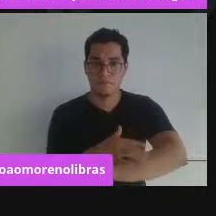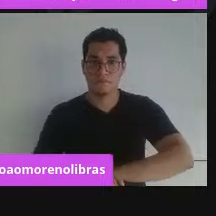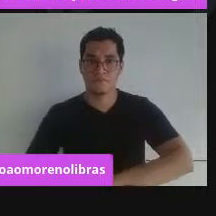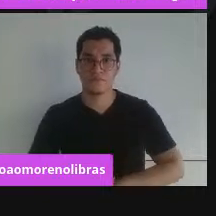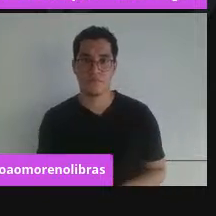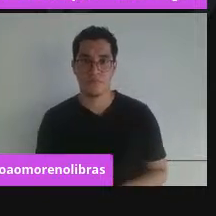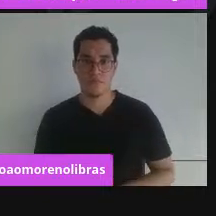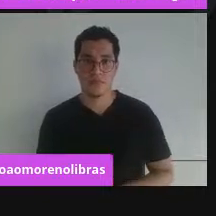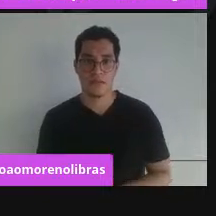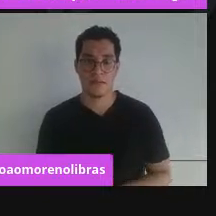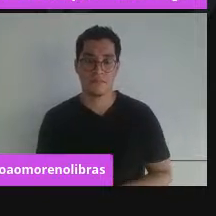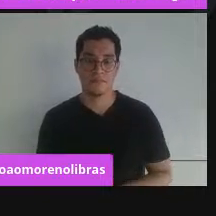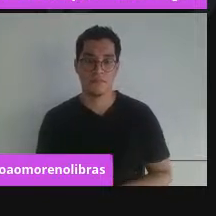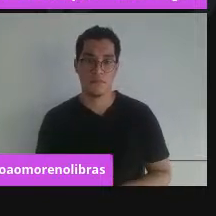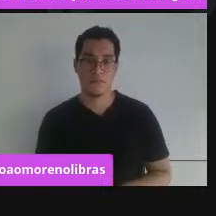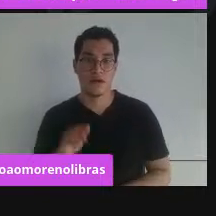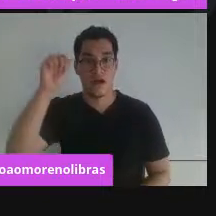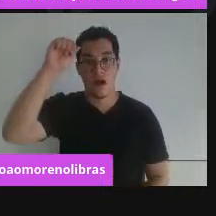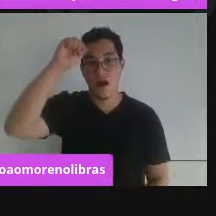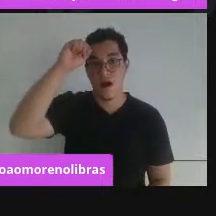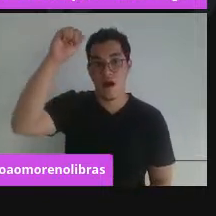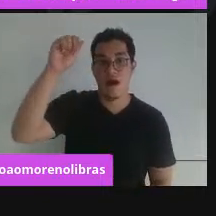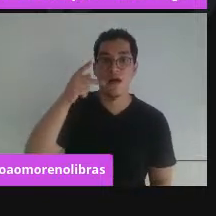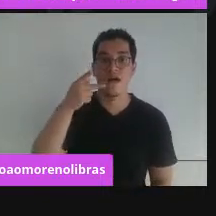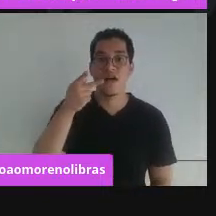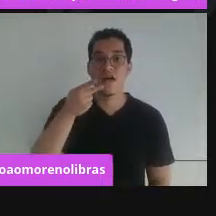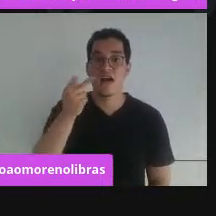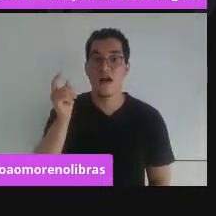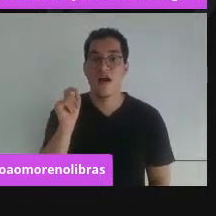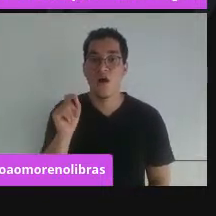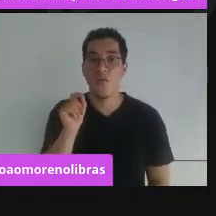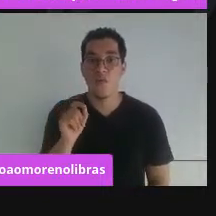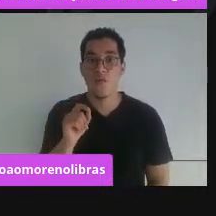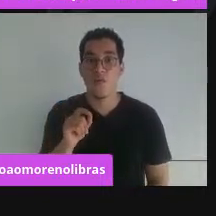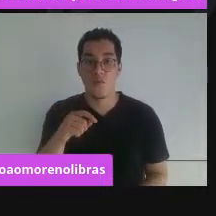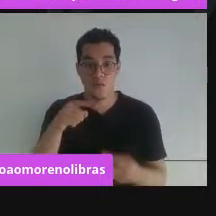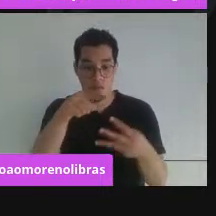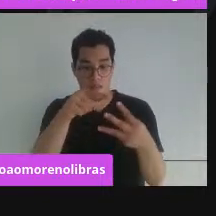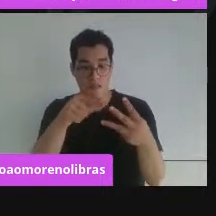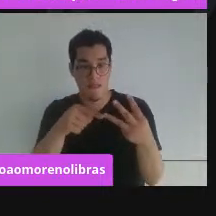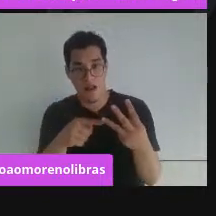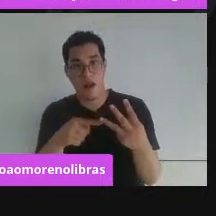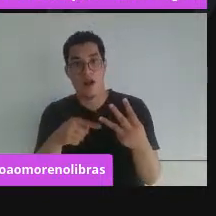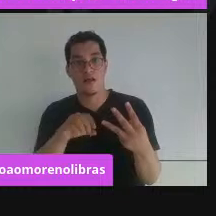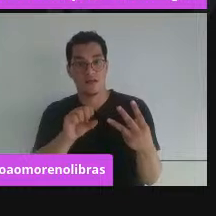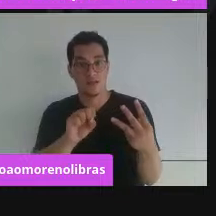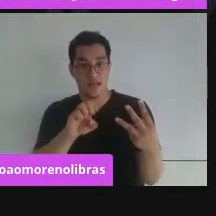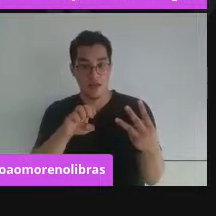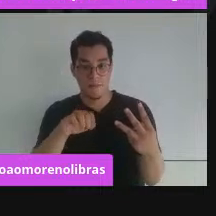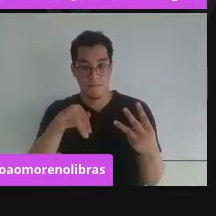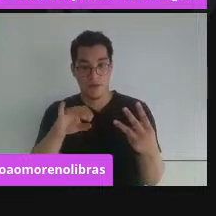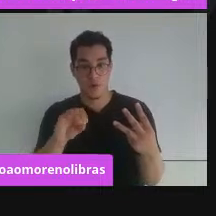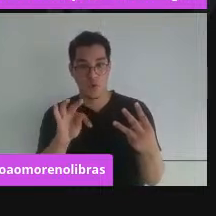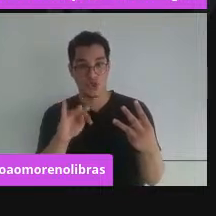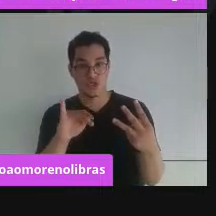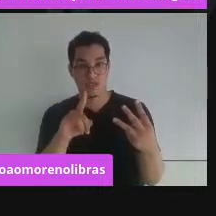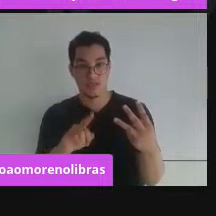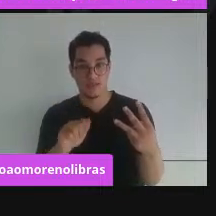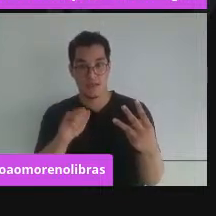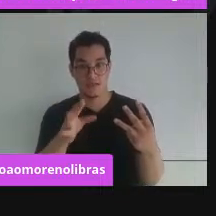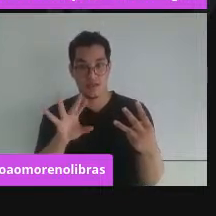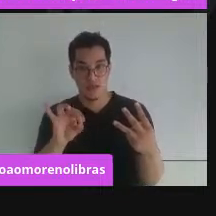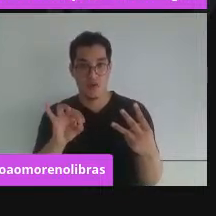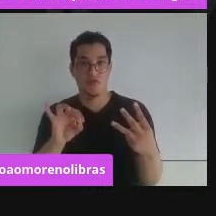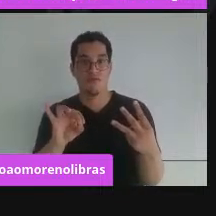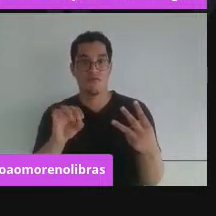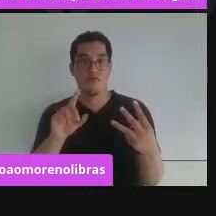digo o seguinte, o autor ressalta que os três modos de semiotização se situam evidentemente no locutor. É o locutor quem diz, é